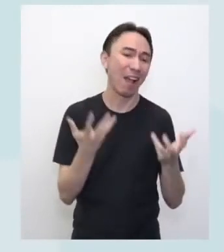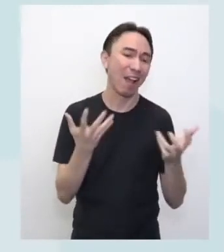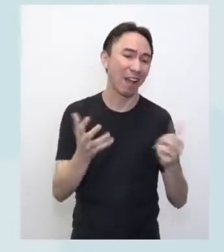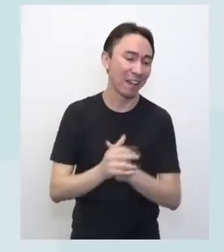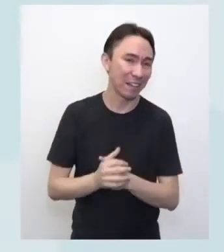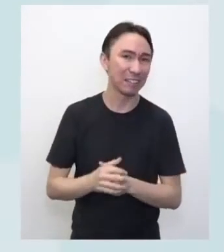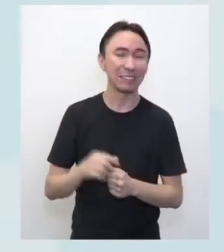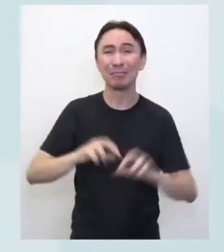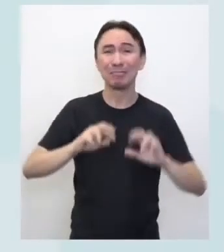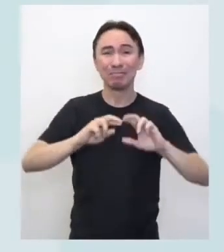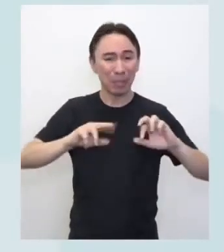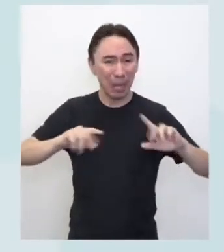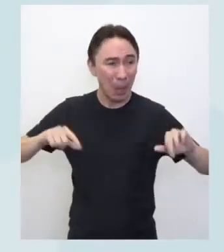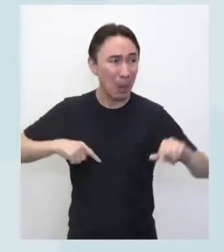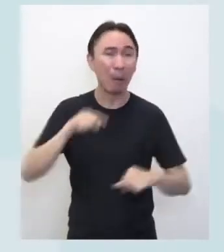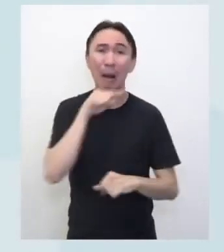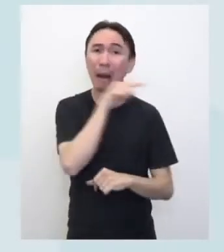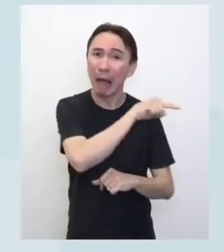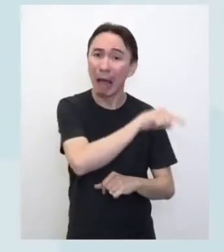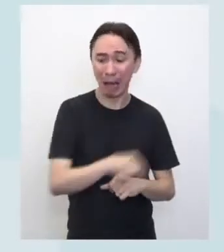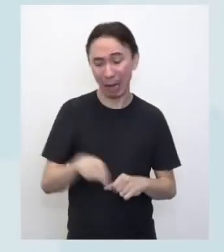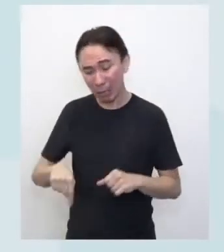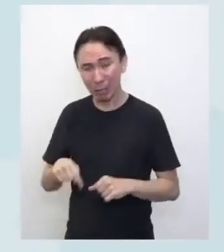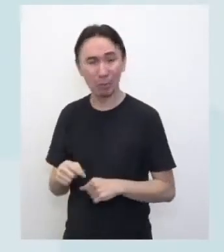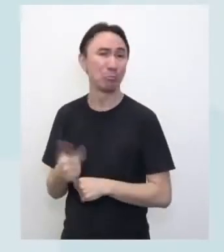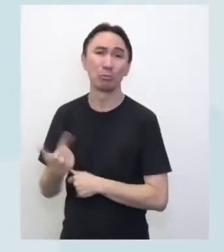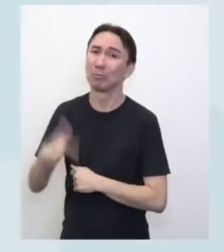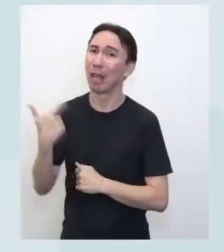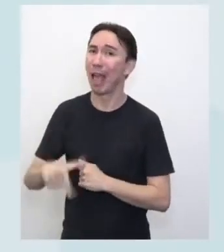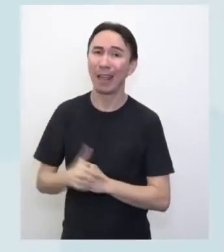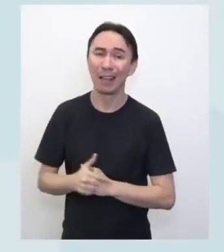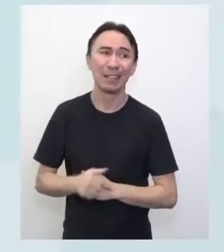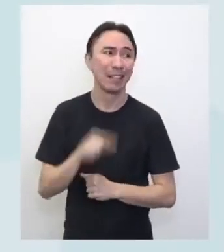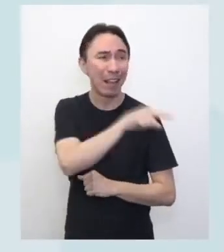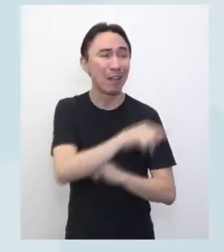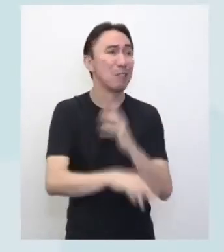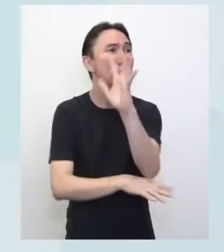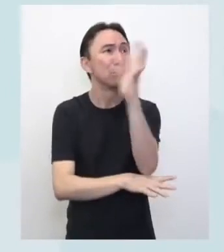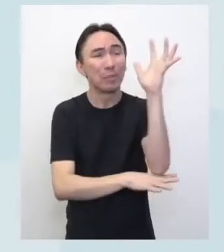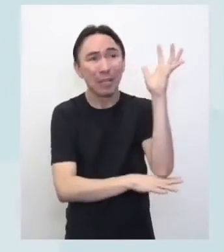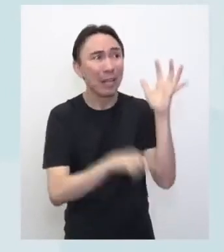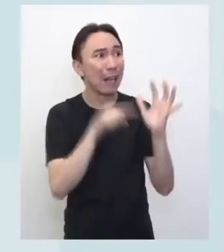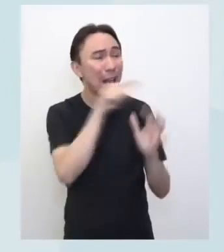não encontro por cá, sem que ainda viste as palmeiras, onde